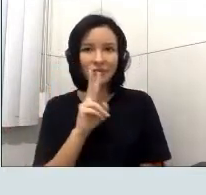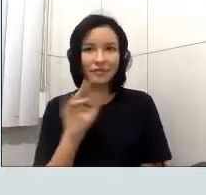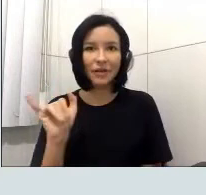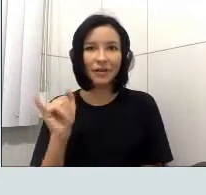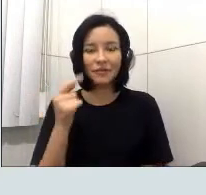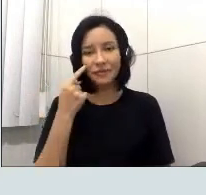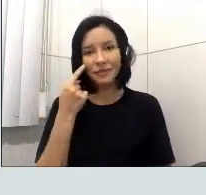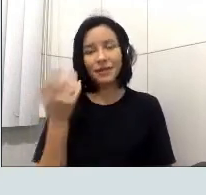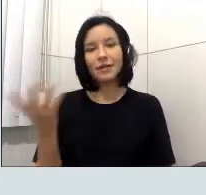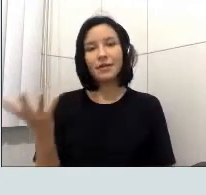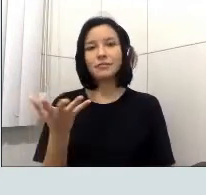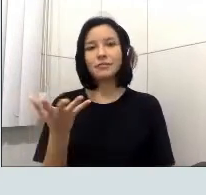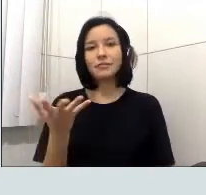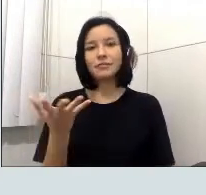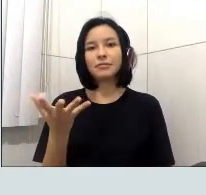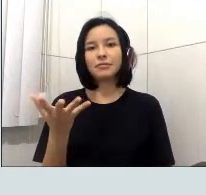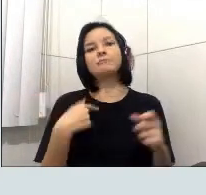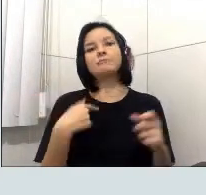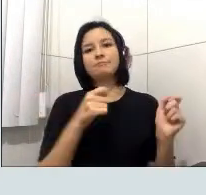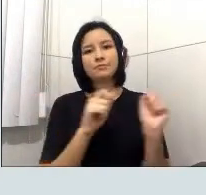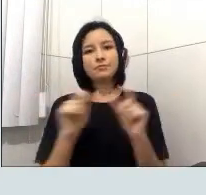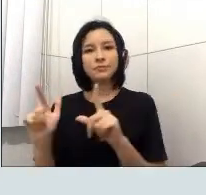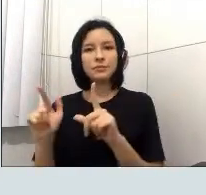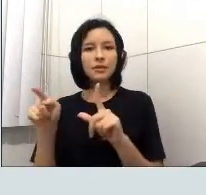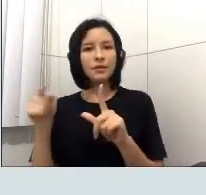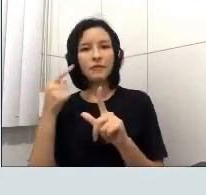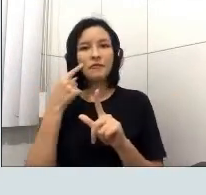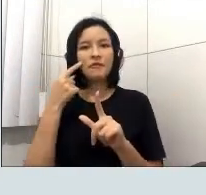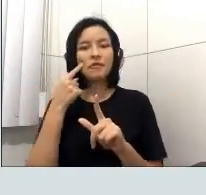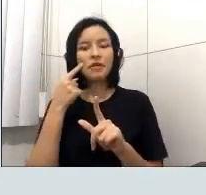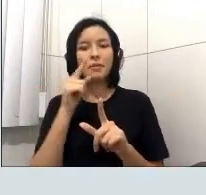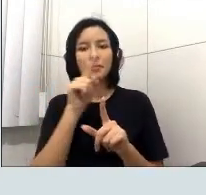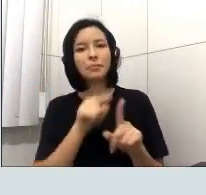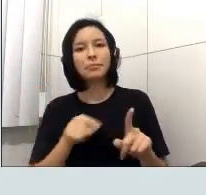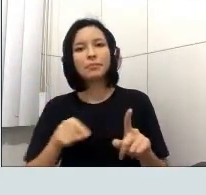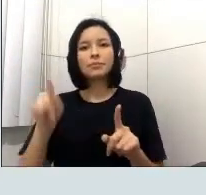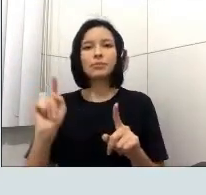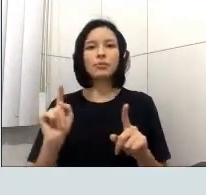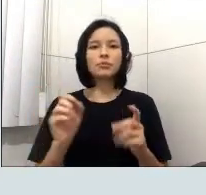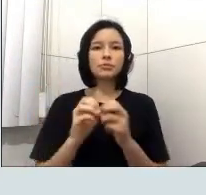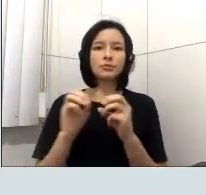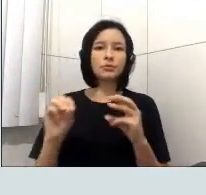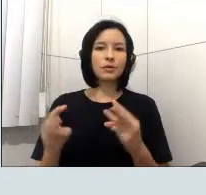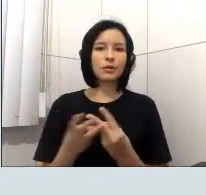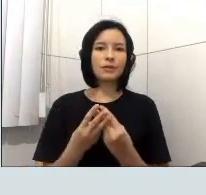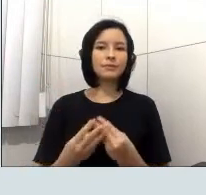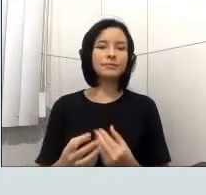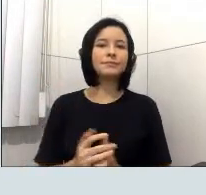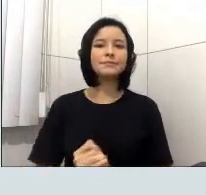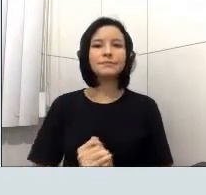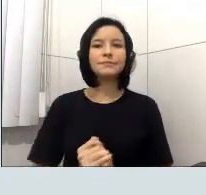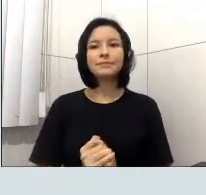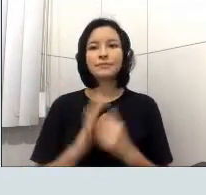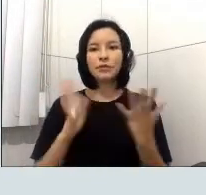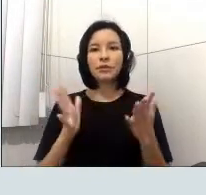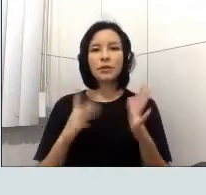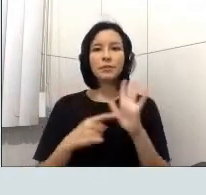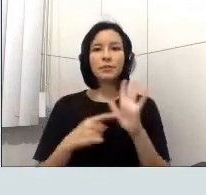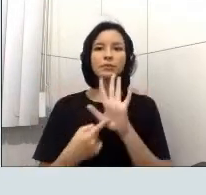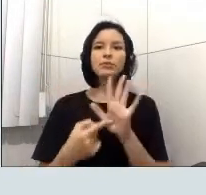Vamos passar para a próxima questão. Pode passar para o próximo slide, que vai estar mostrando a